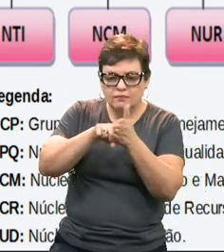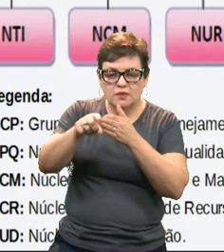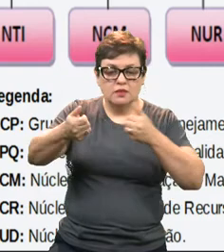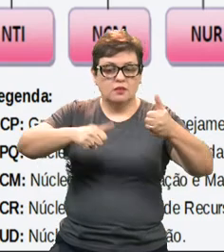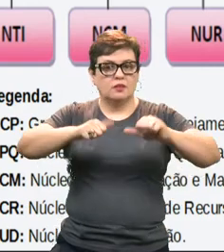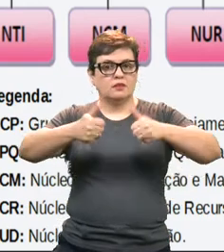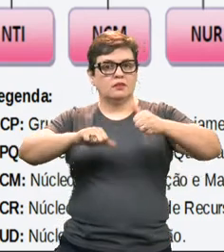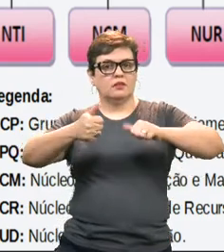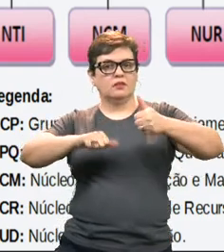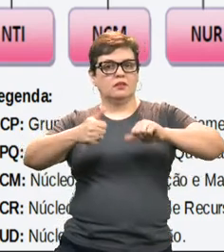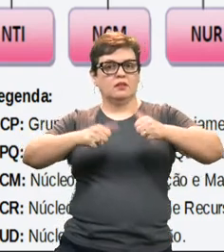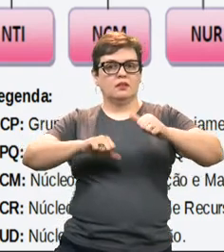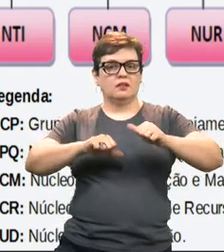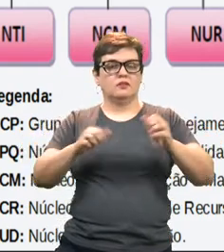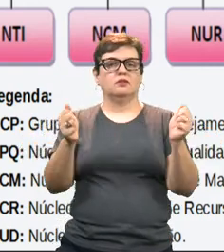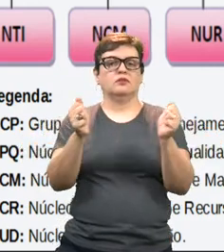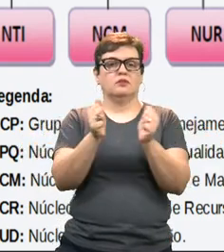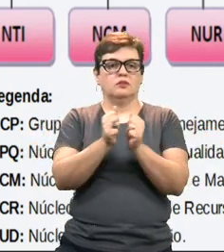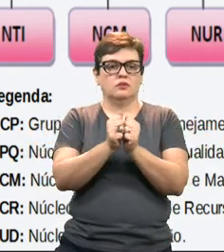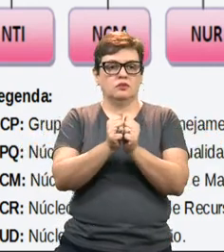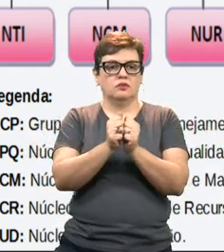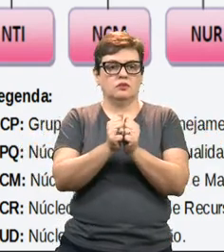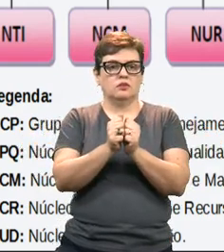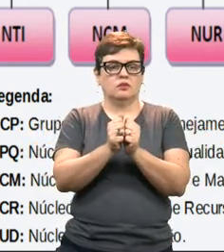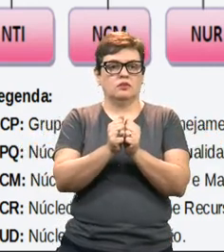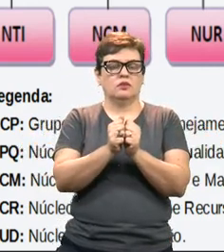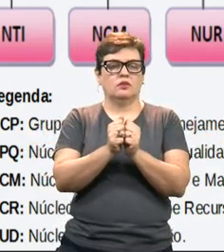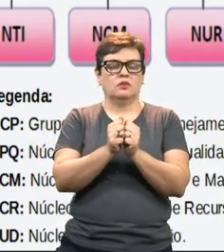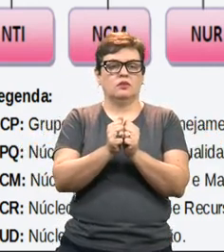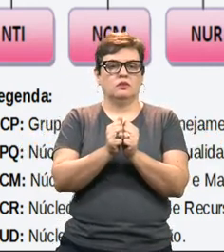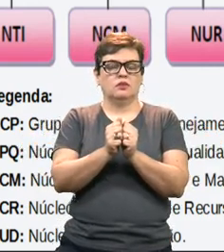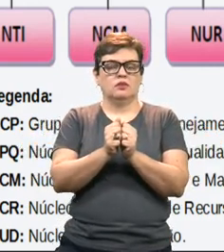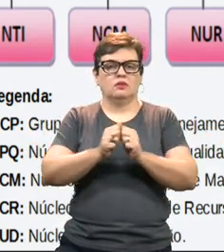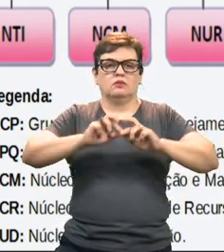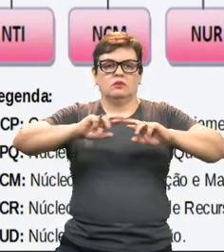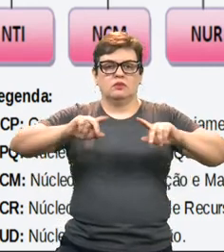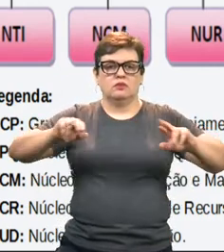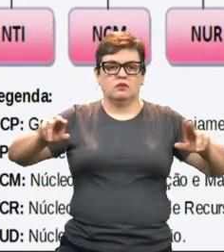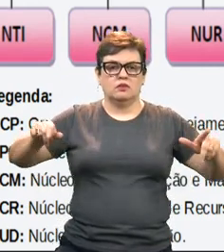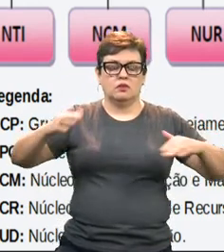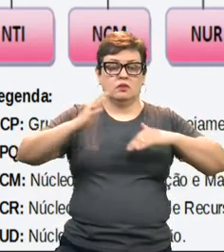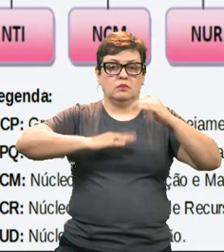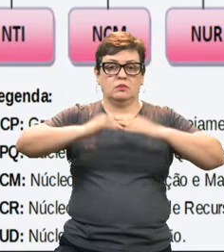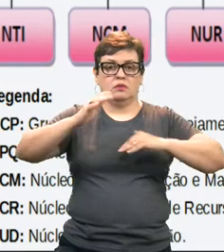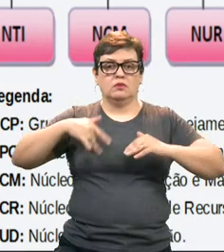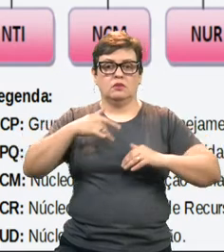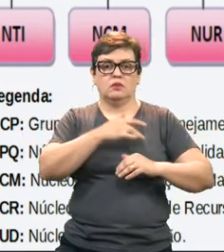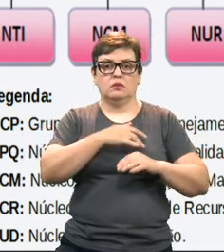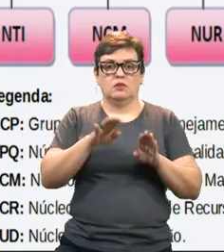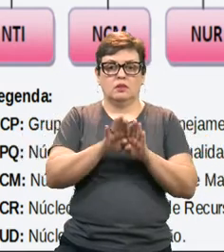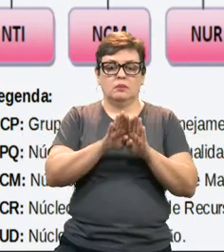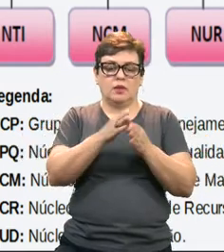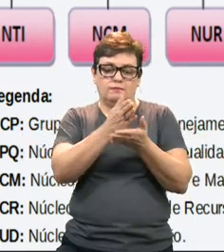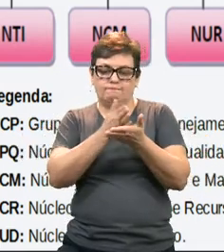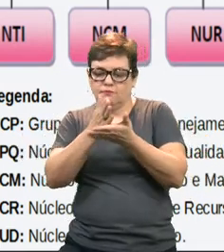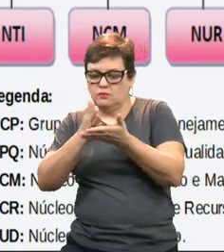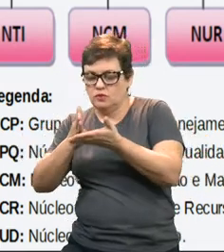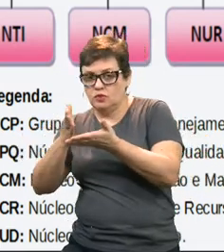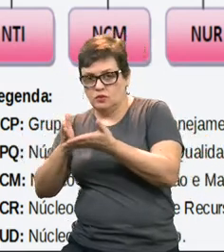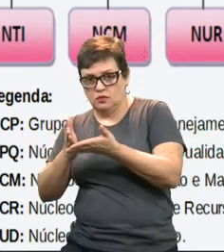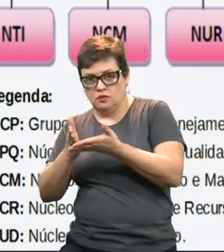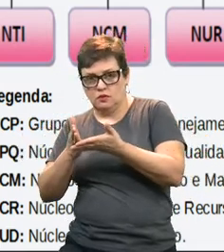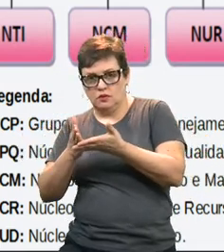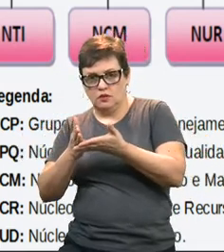Qualidade e, junto com o Núcleo Multiprofissional de Saúde, ele ainda se subdivide em